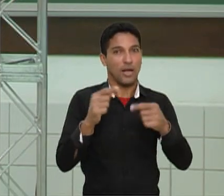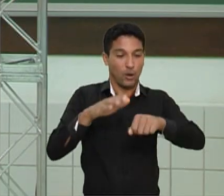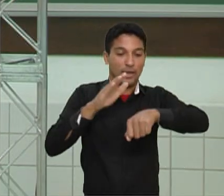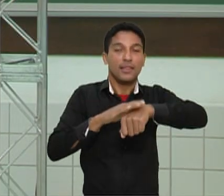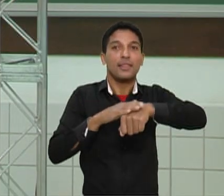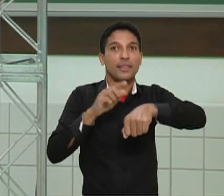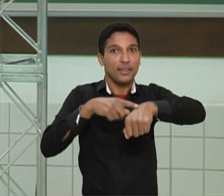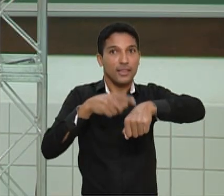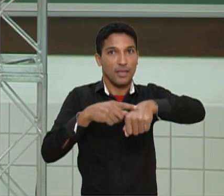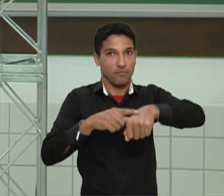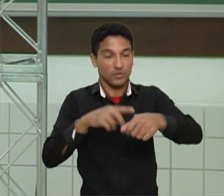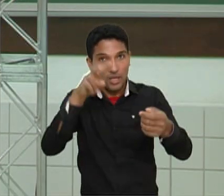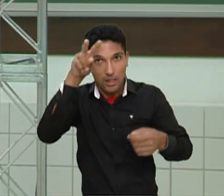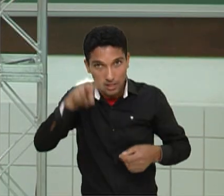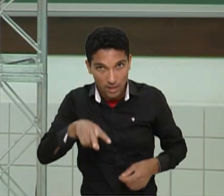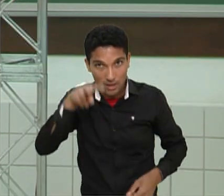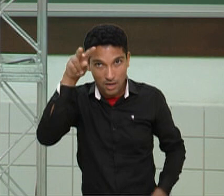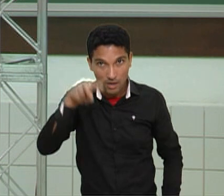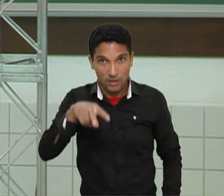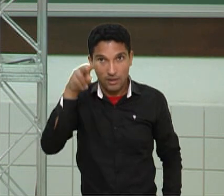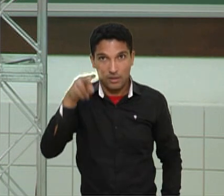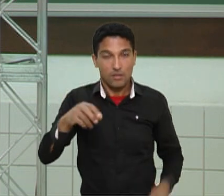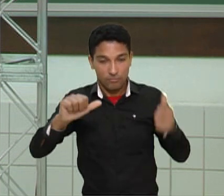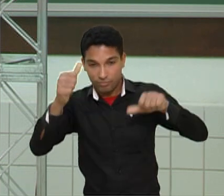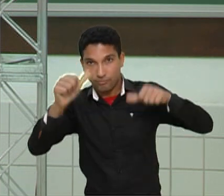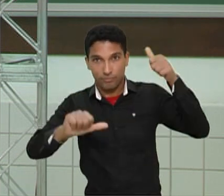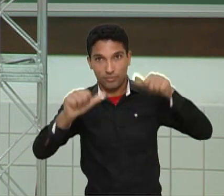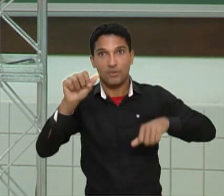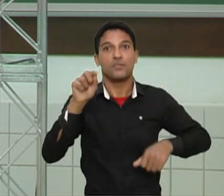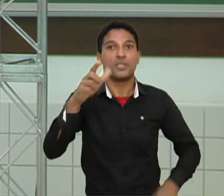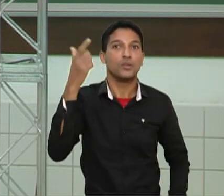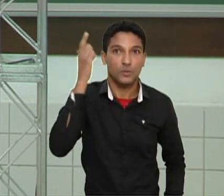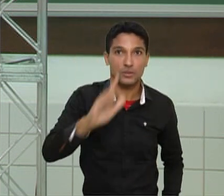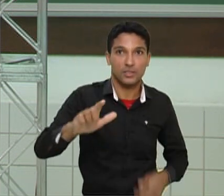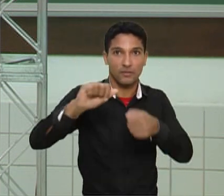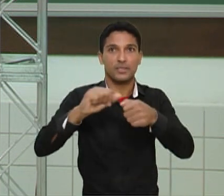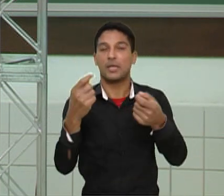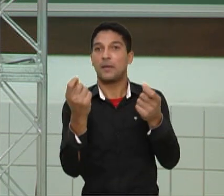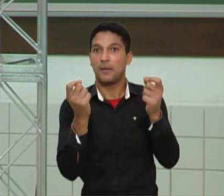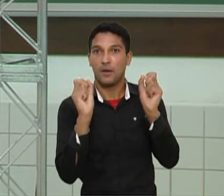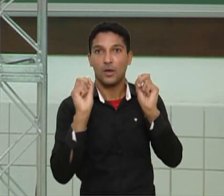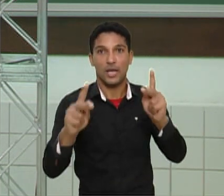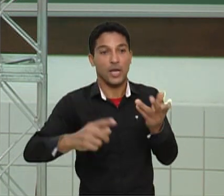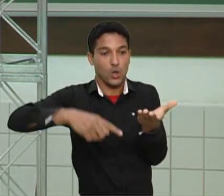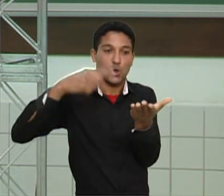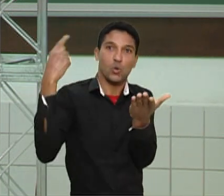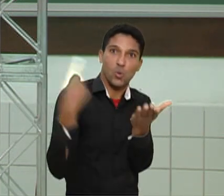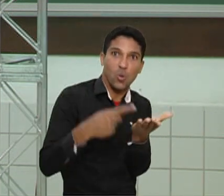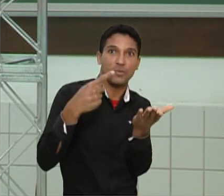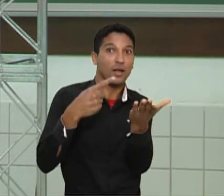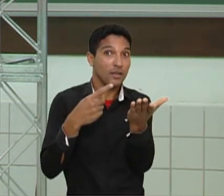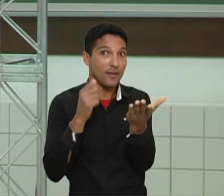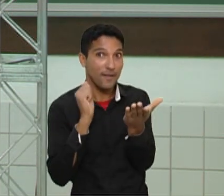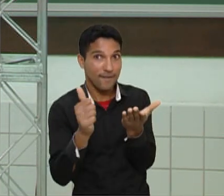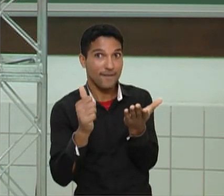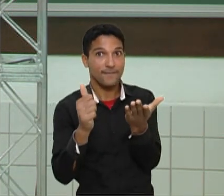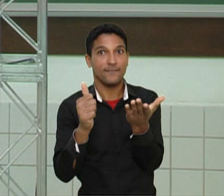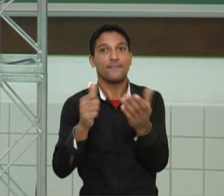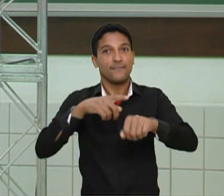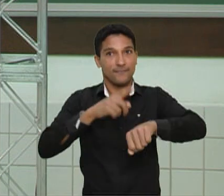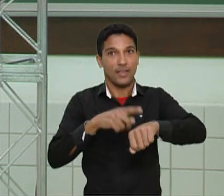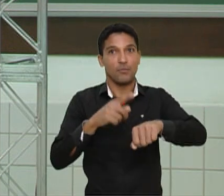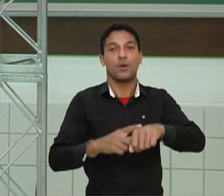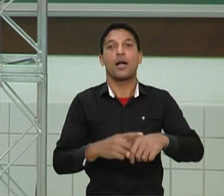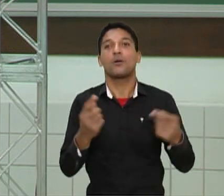e lerem cada um para vocês conseguirem fazer, tá bom? Beleza? Combinado, seu maestro Johan? Então, galera,